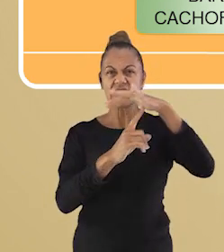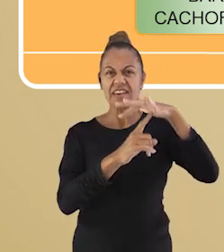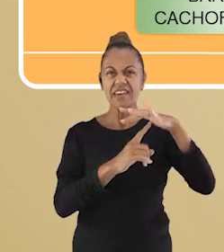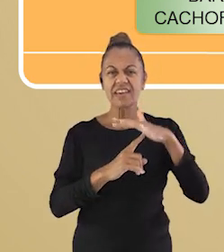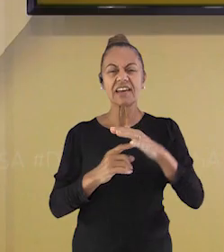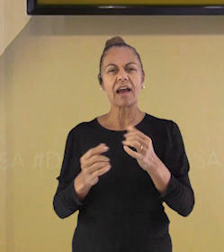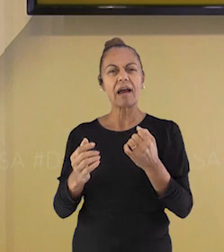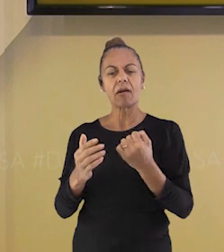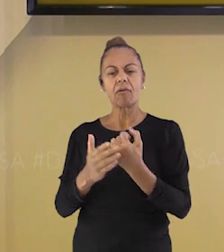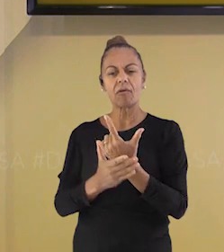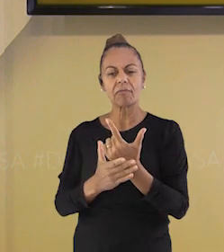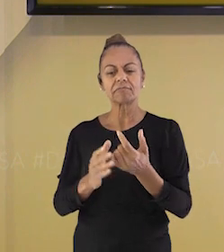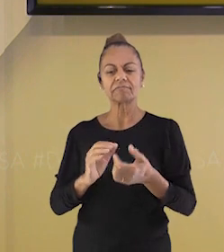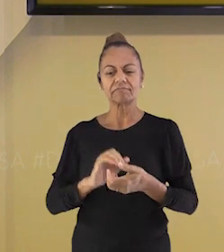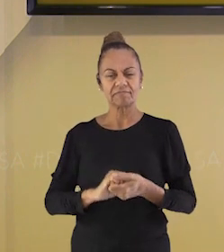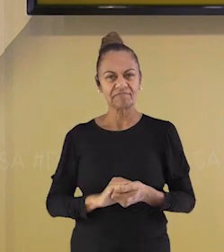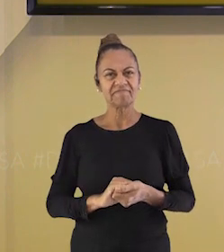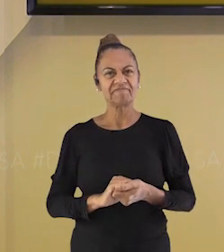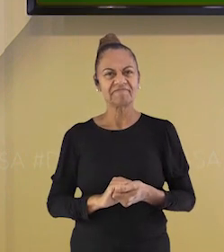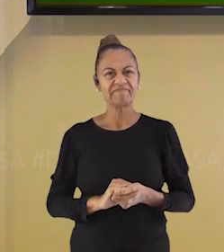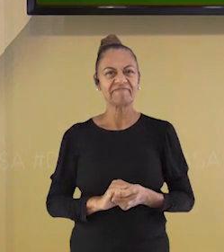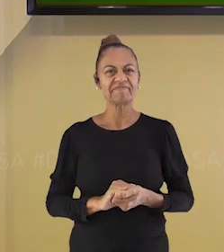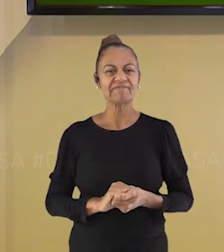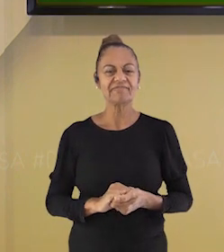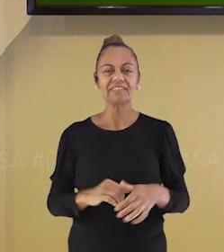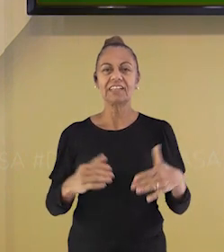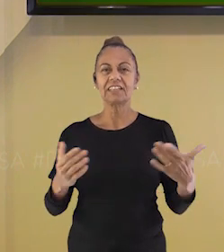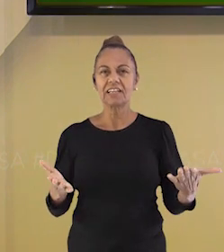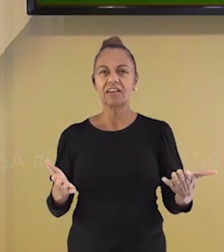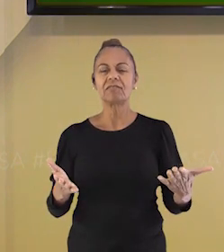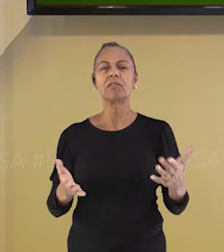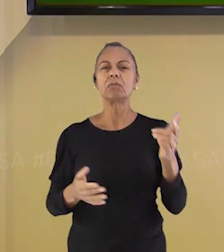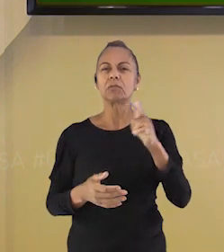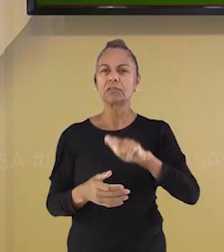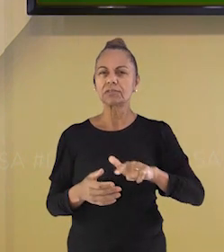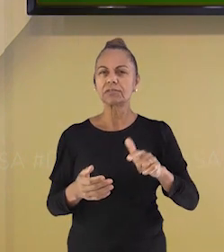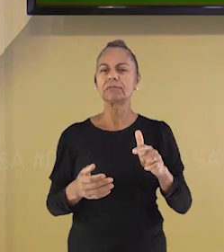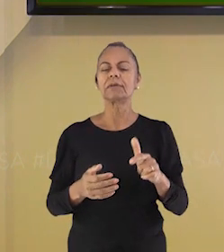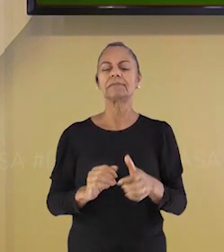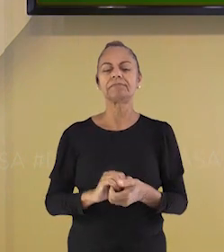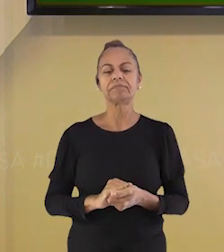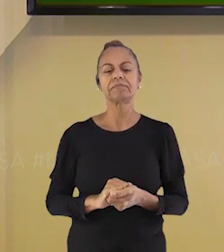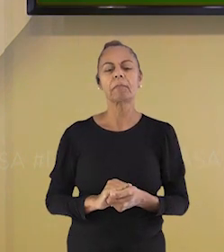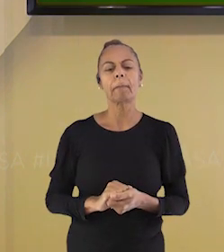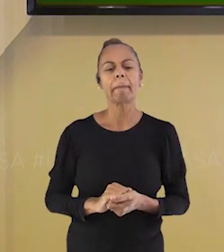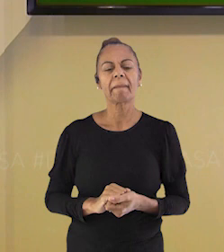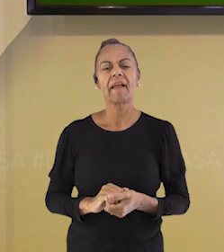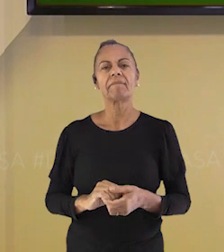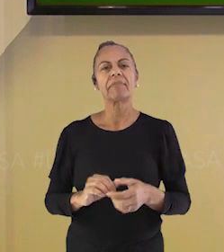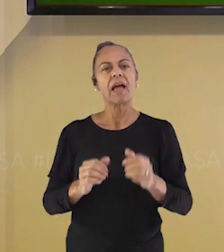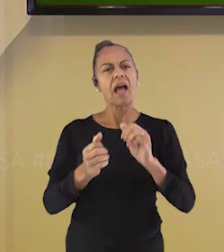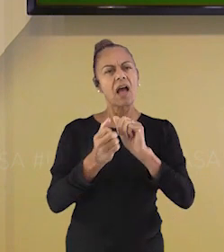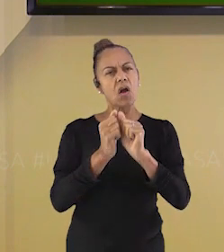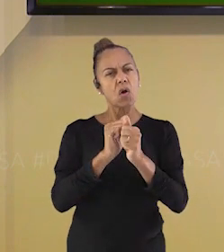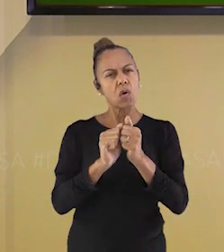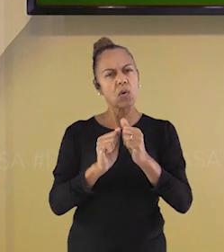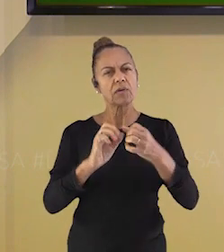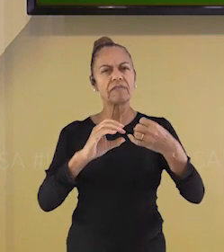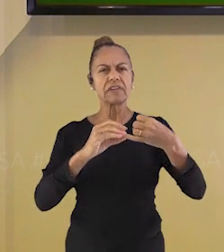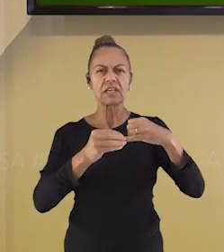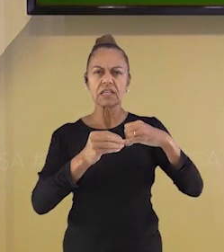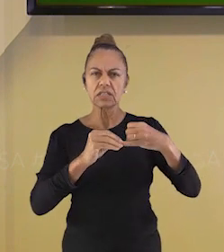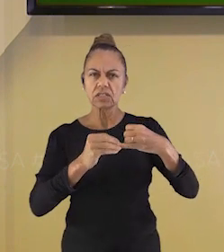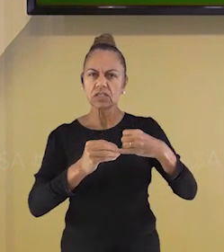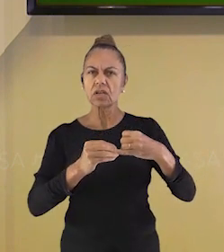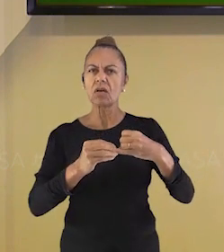bairro. Mas vamos voltar ao nosso bate-papo sobre preferências alimentares. Apesar